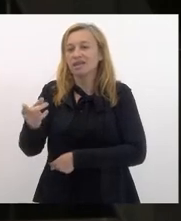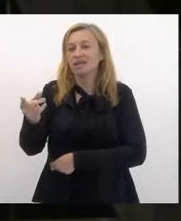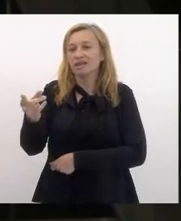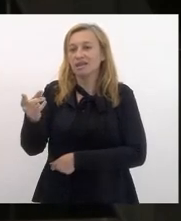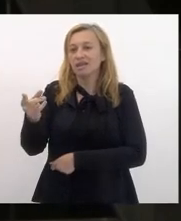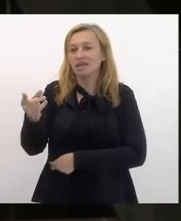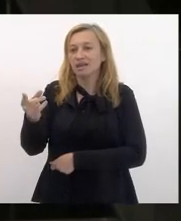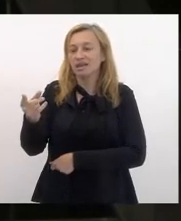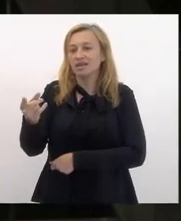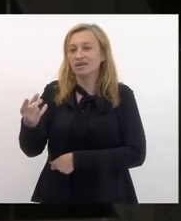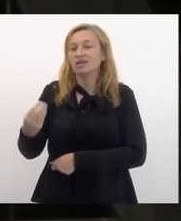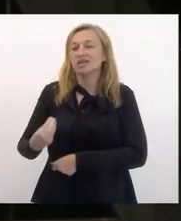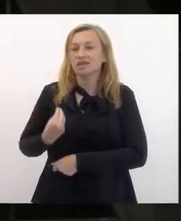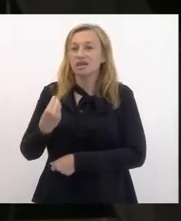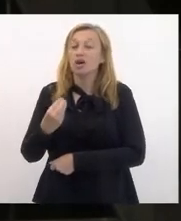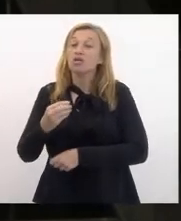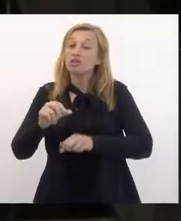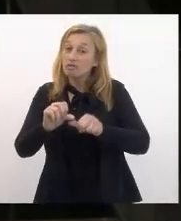que cometem o mal